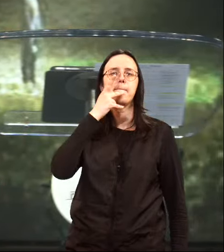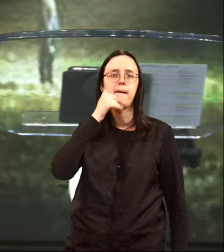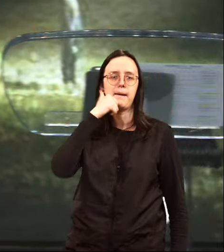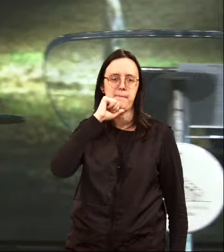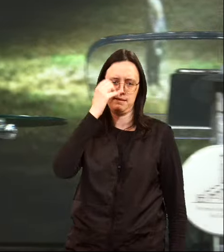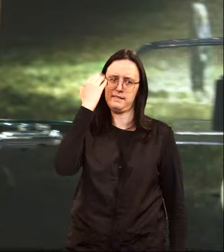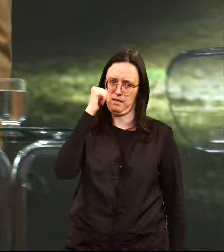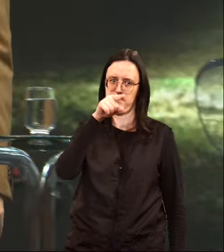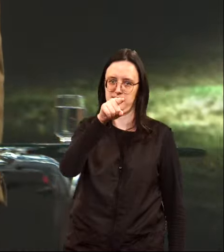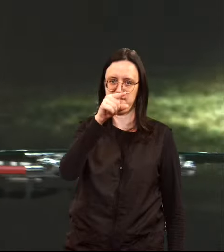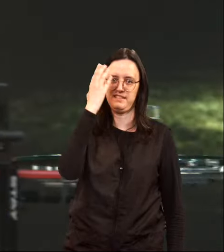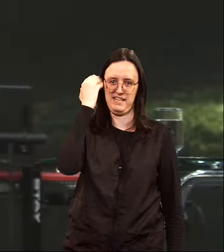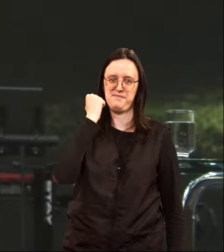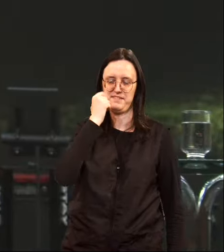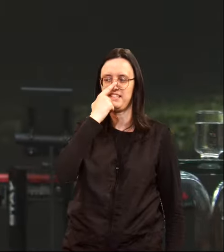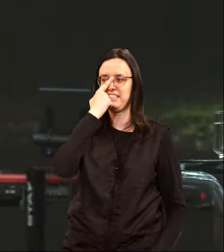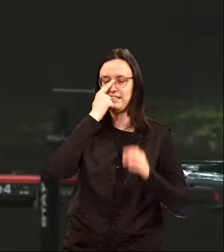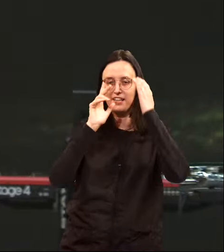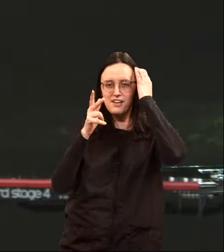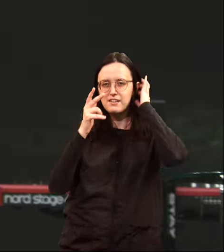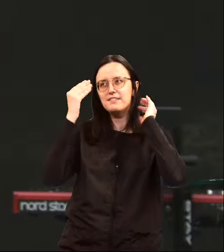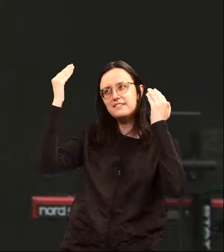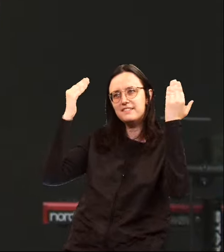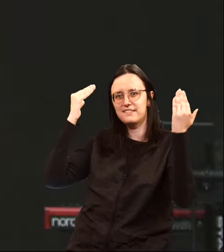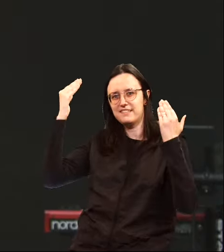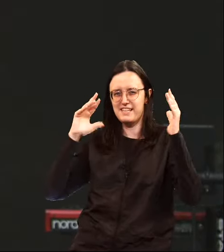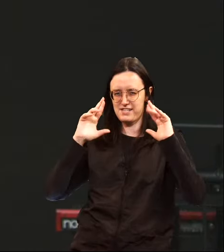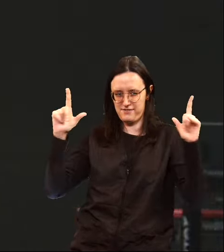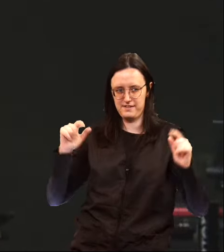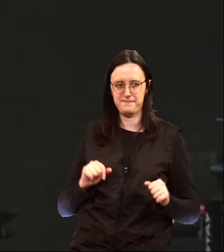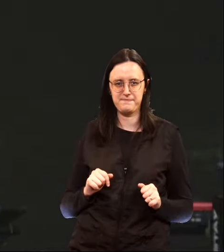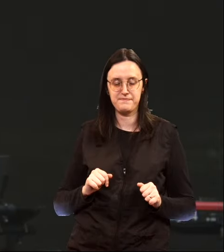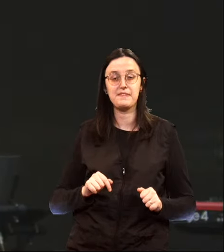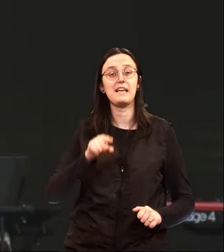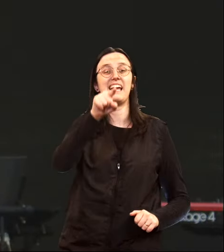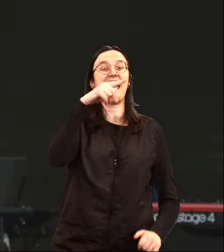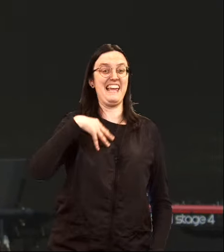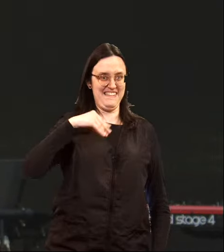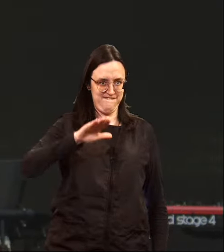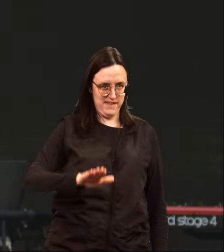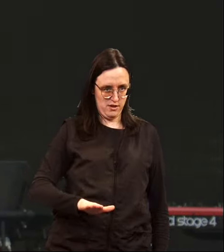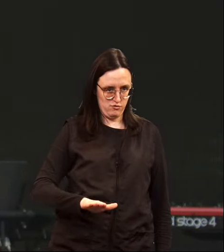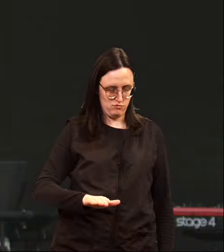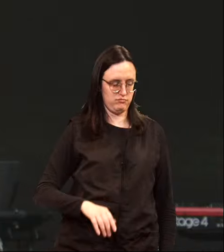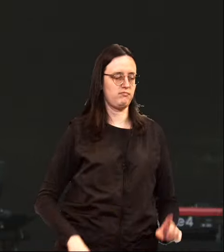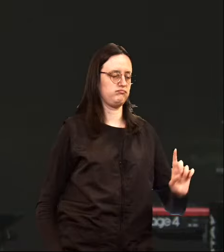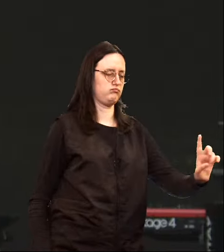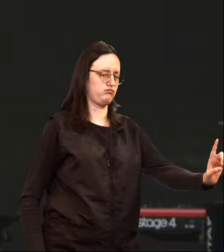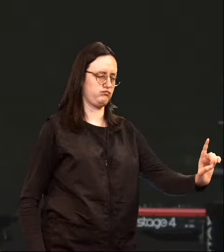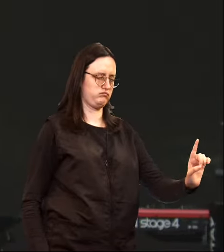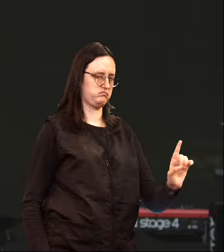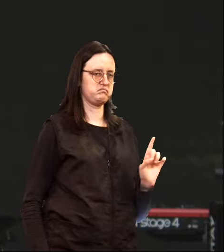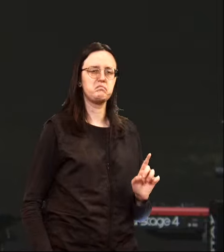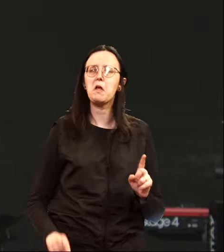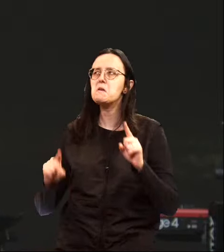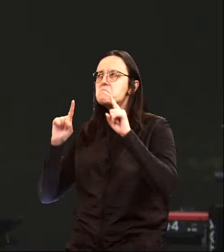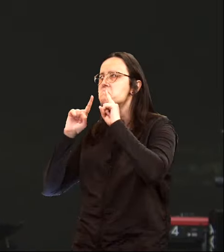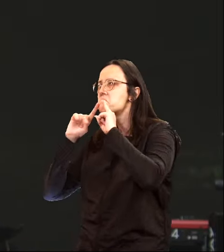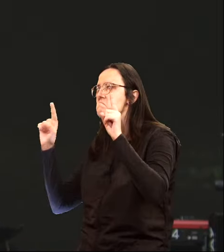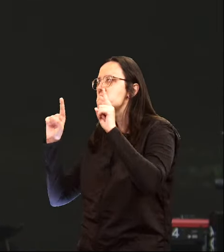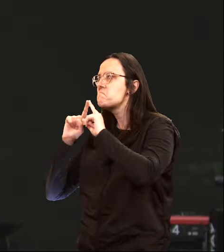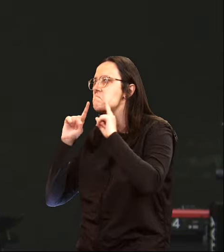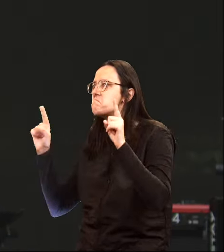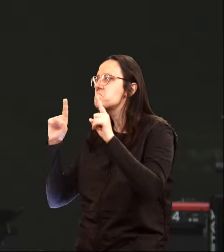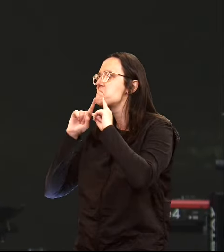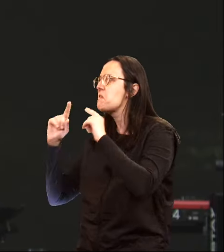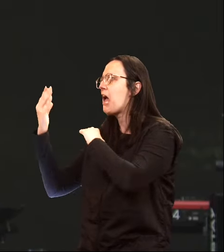diferença do que eu estou explicando aqui. Provavelmente seu filho já chegou diante de você se queixando de algo, pedindo